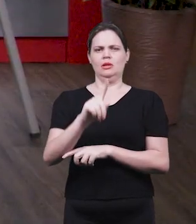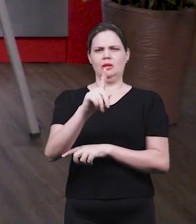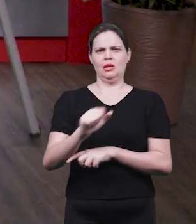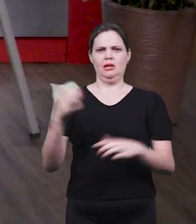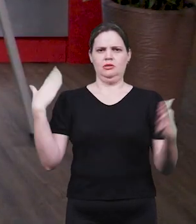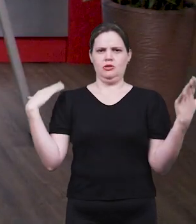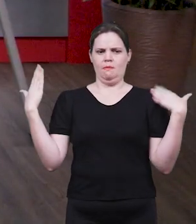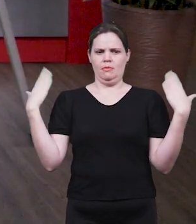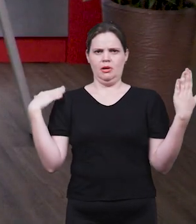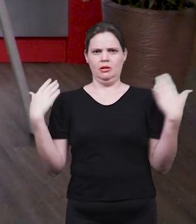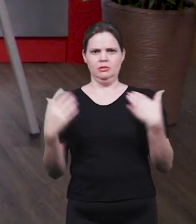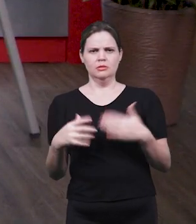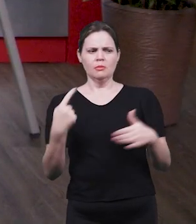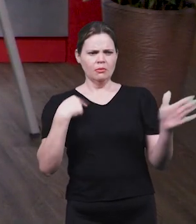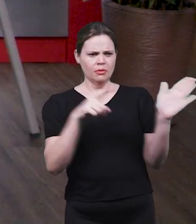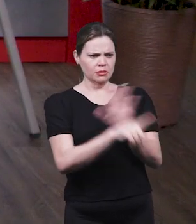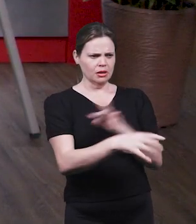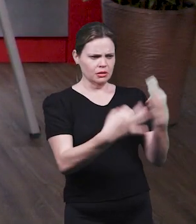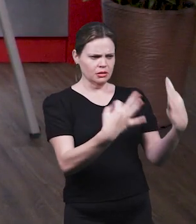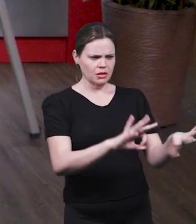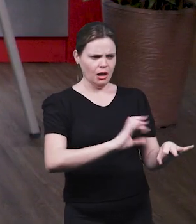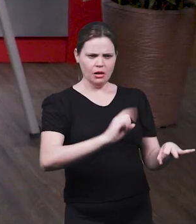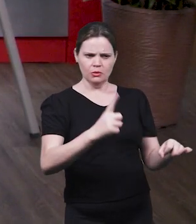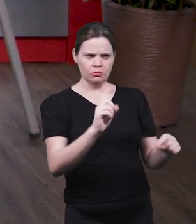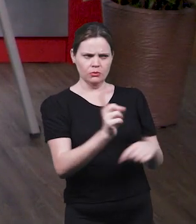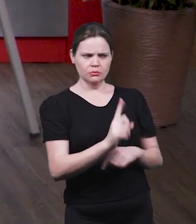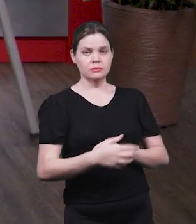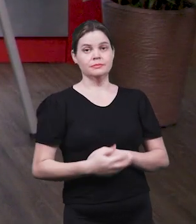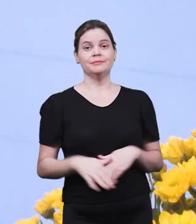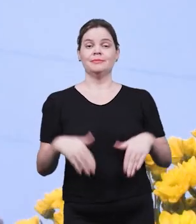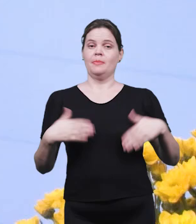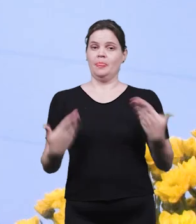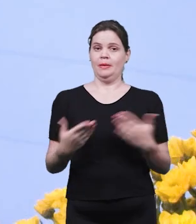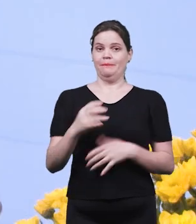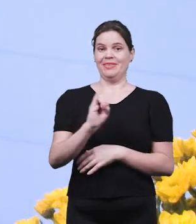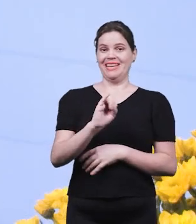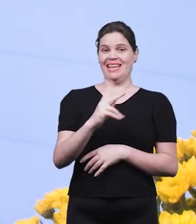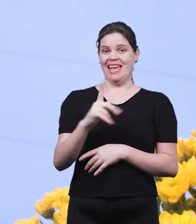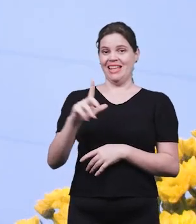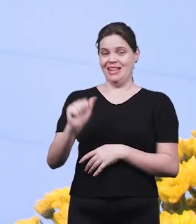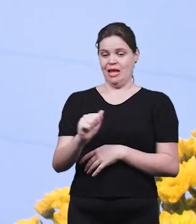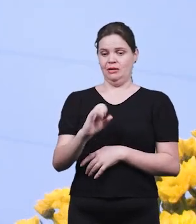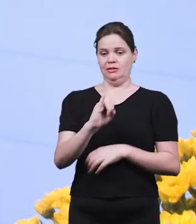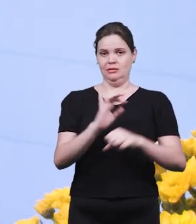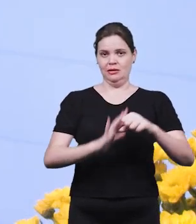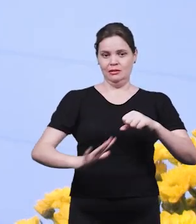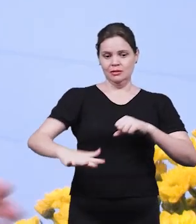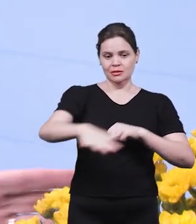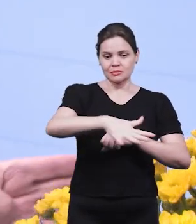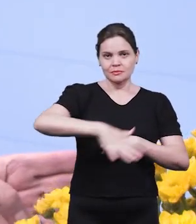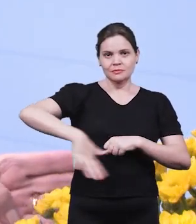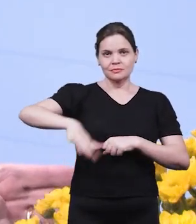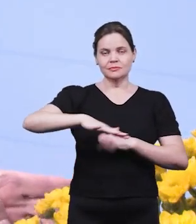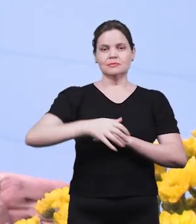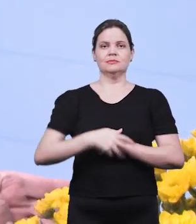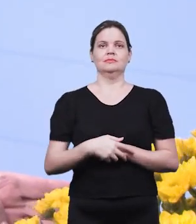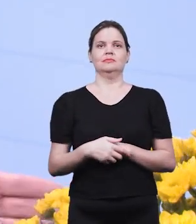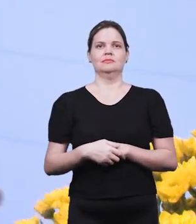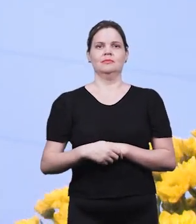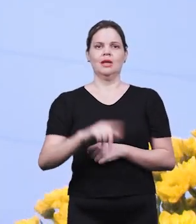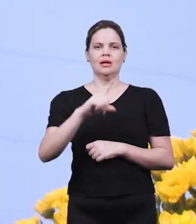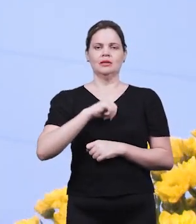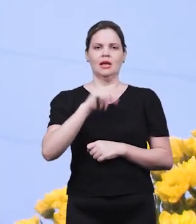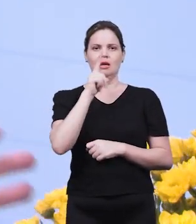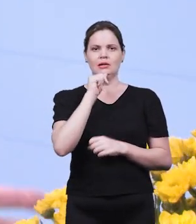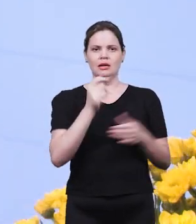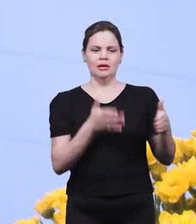devido? As ilhas que estão em rios lacustres de rios que